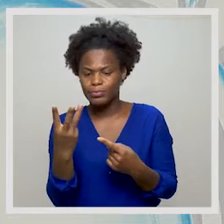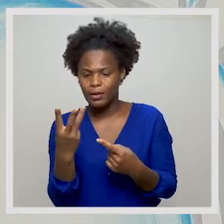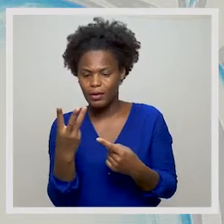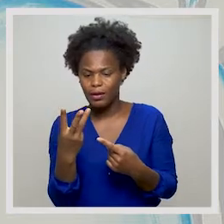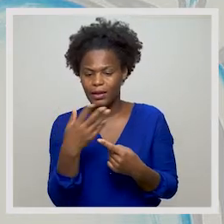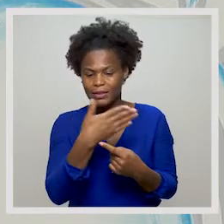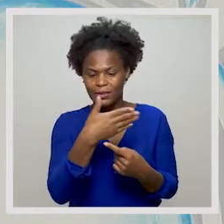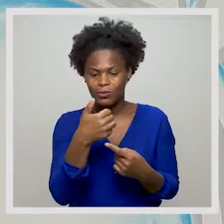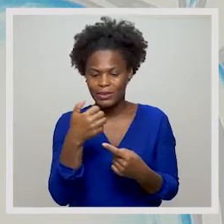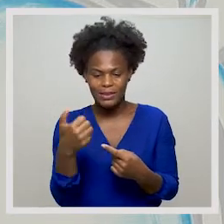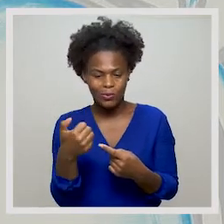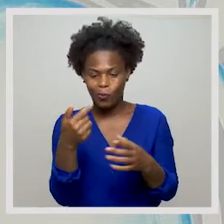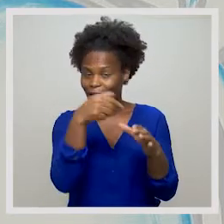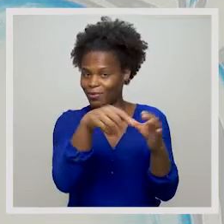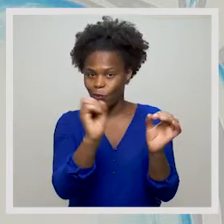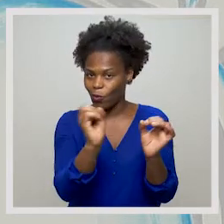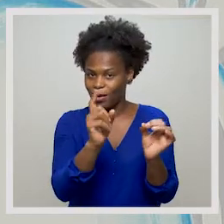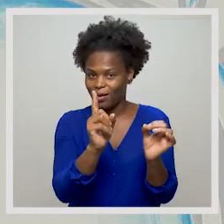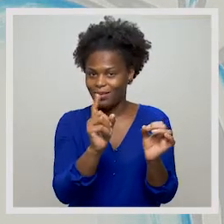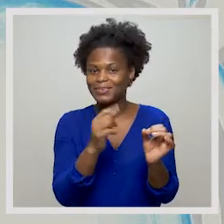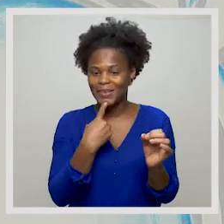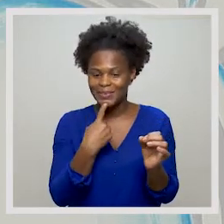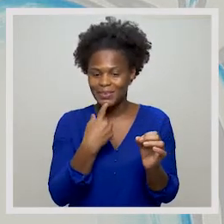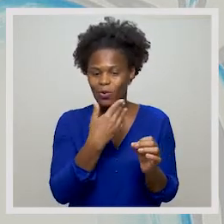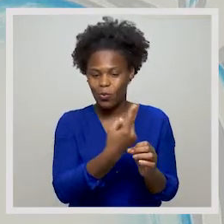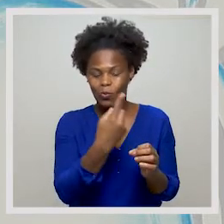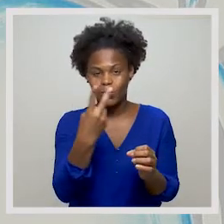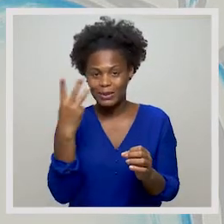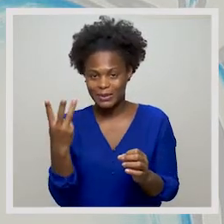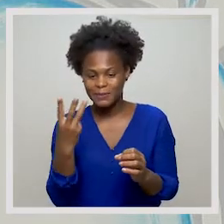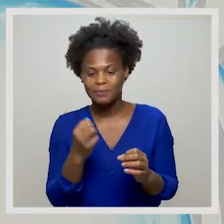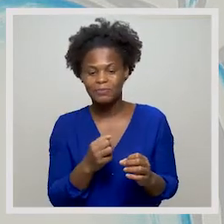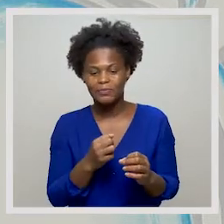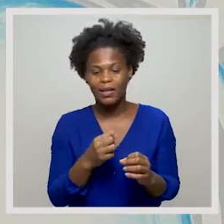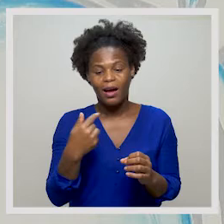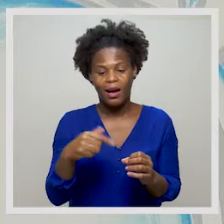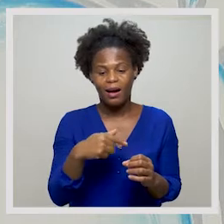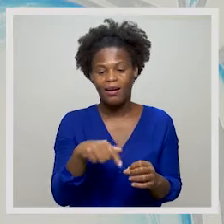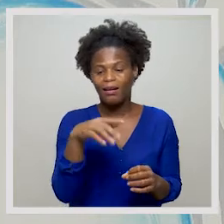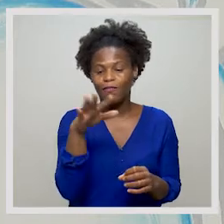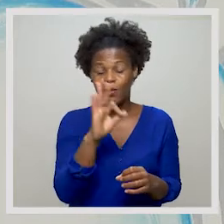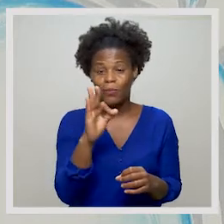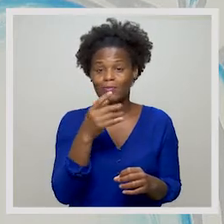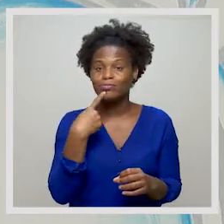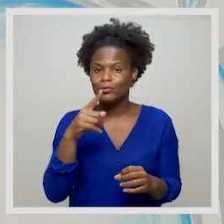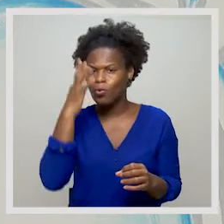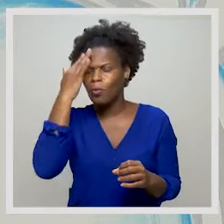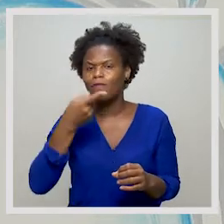3. Lembra, 155 não entra, é exclusivo, ok? Então, 1, 2, 3. Então, a